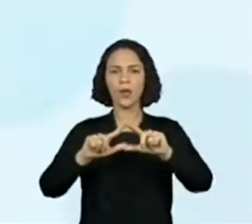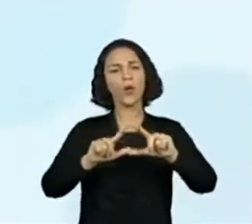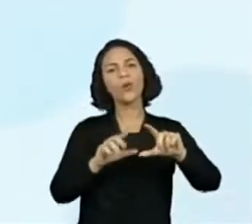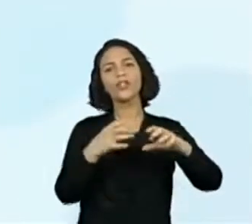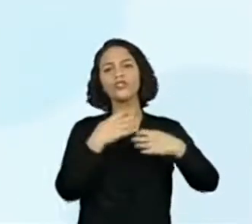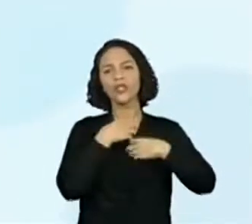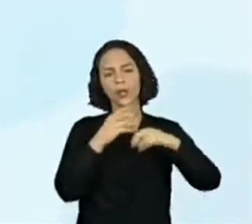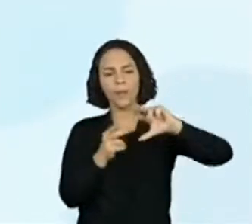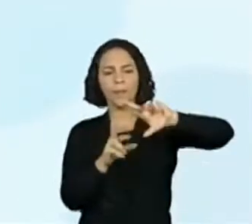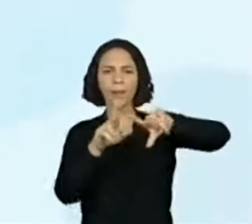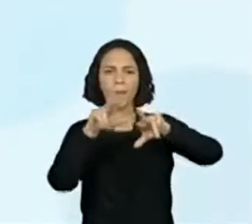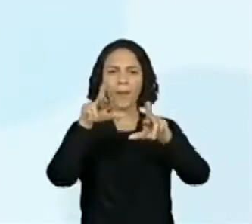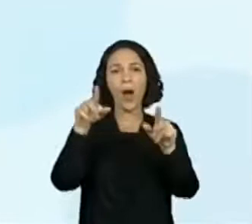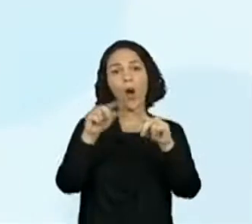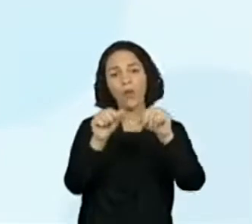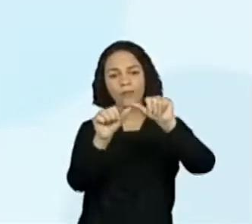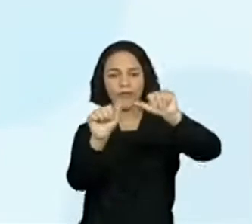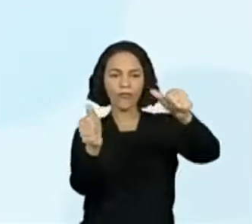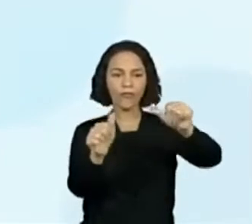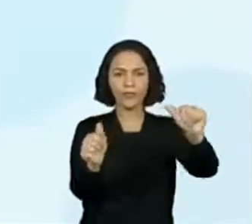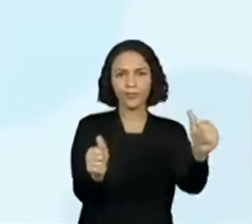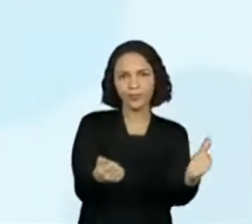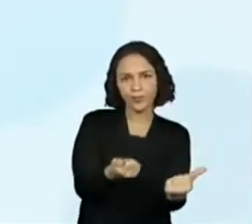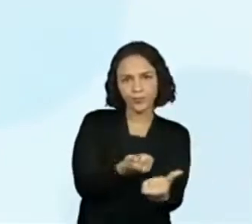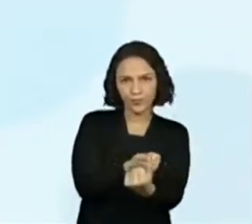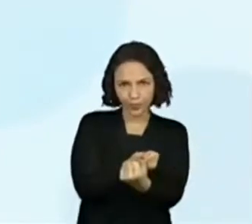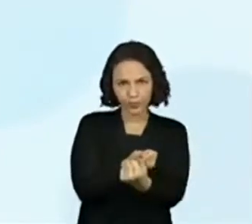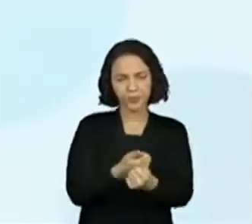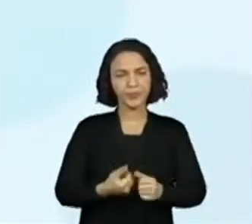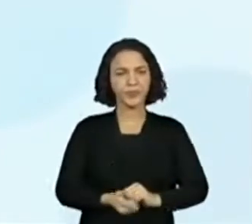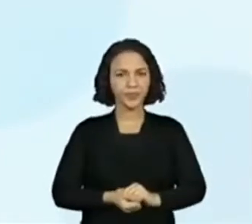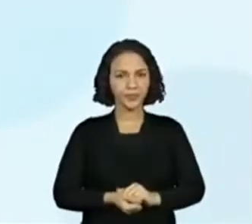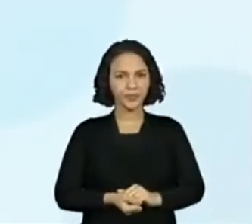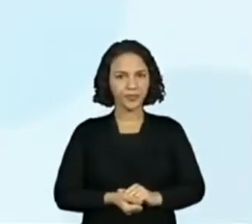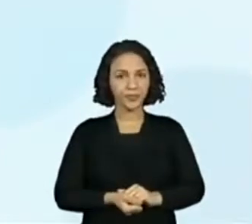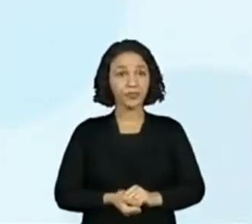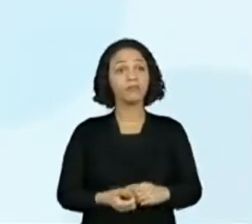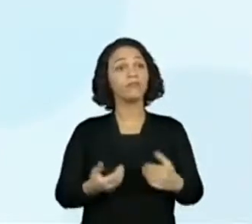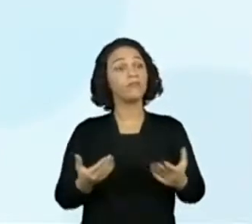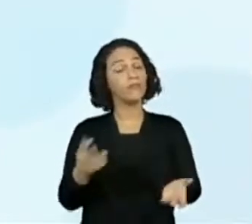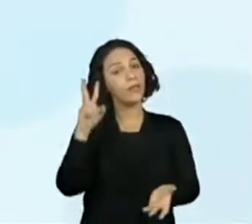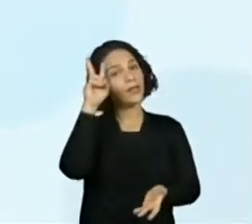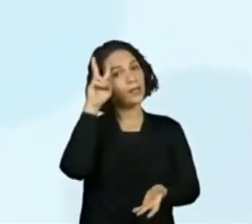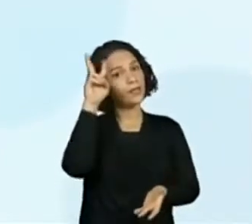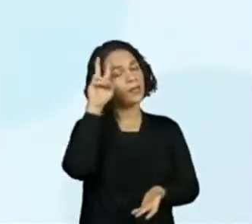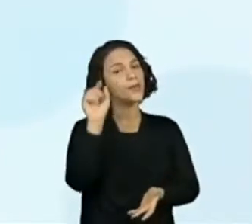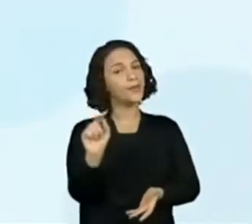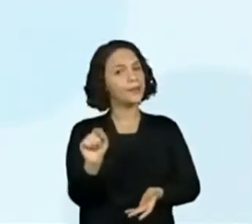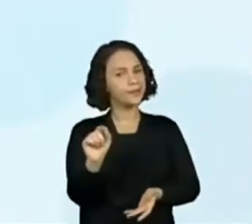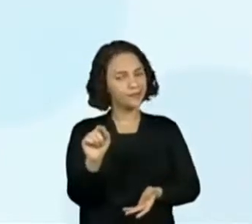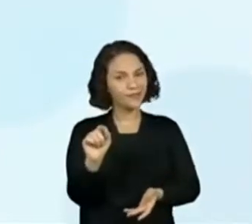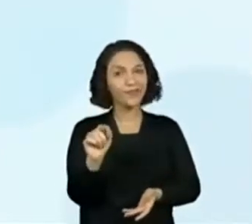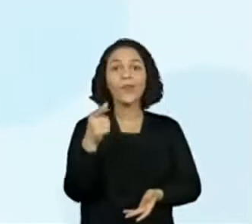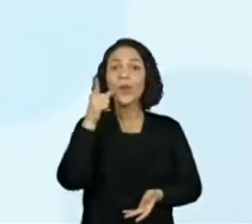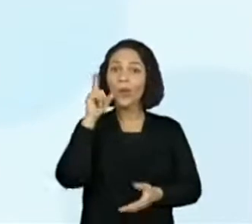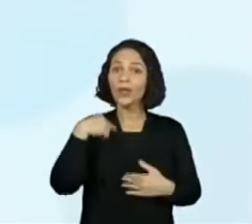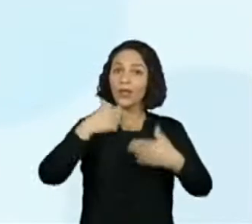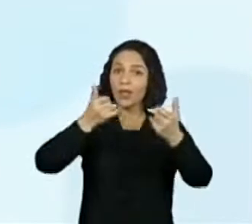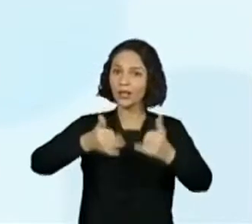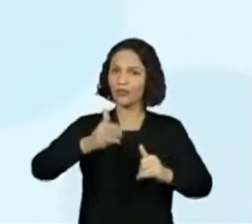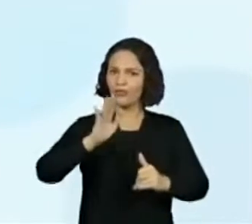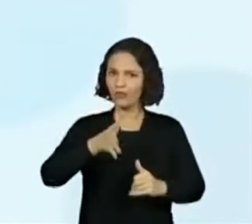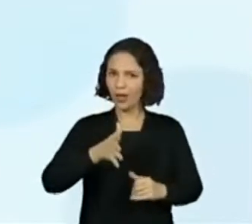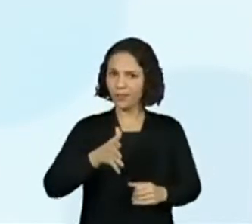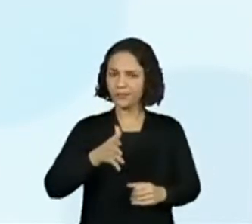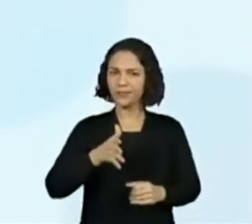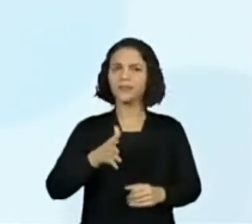disposições ou em contornos de faces de sólidos geométricos. Lembrando que ontem a gente já até comentou isso, né?